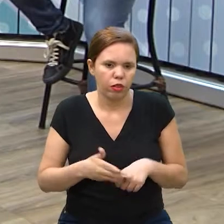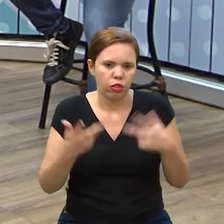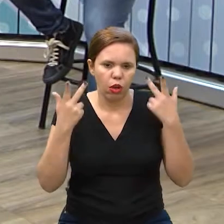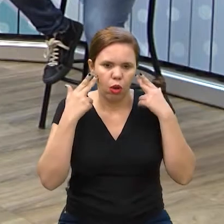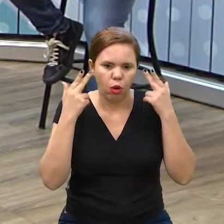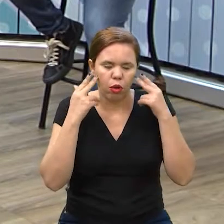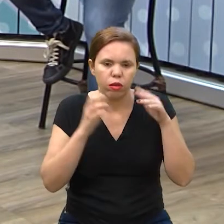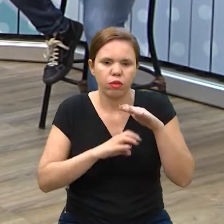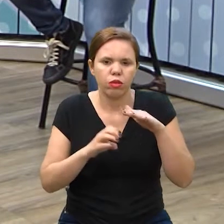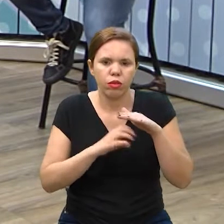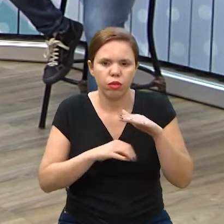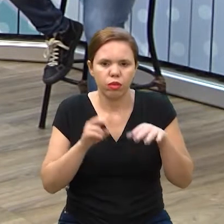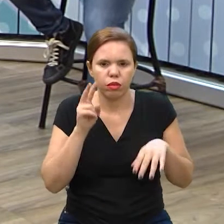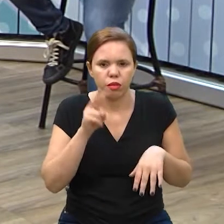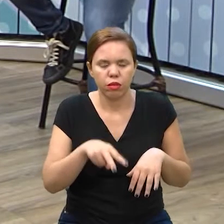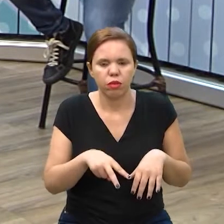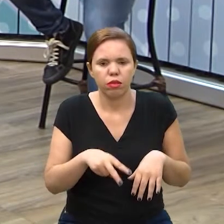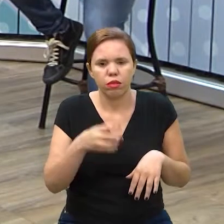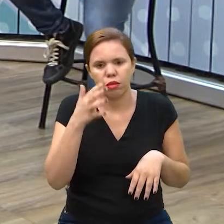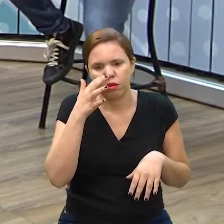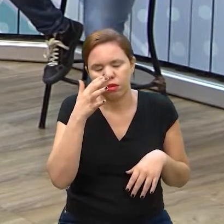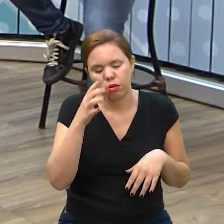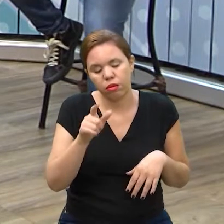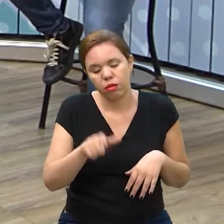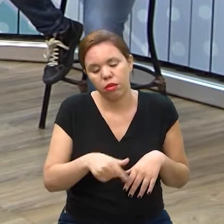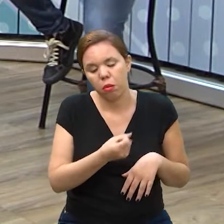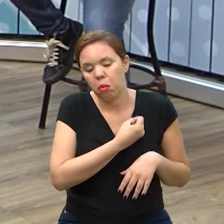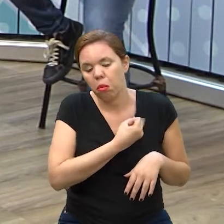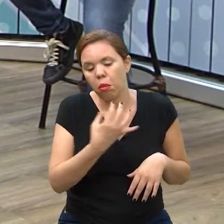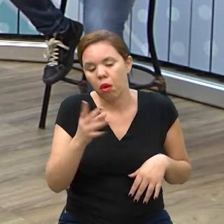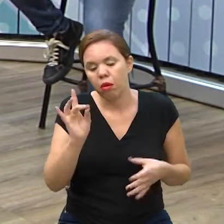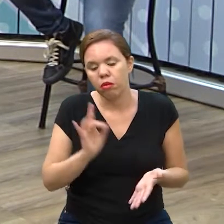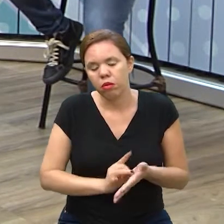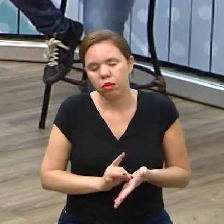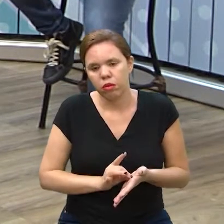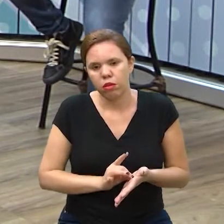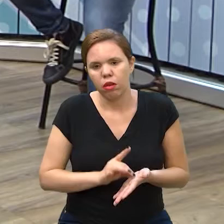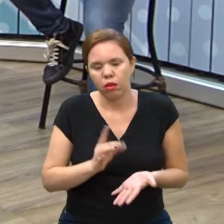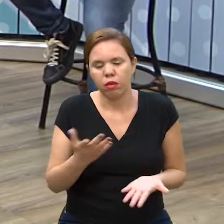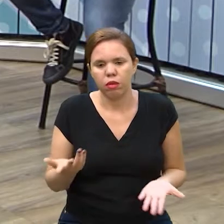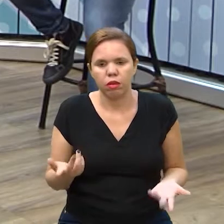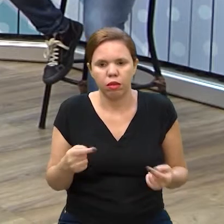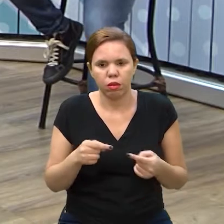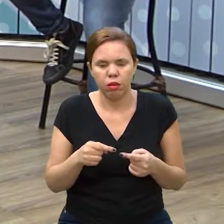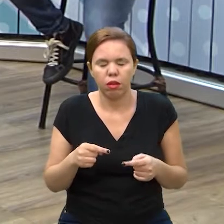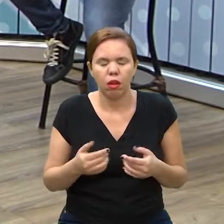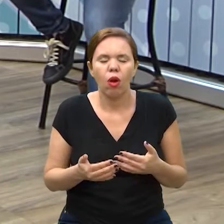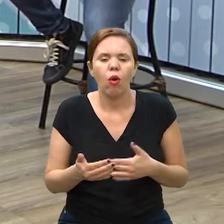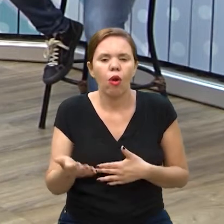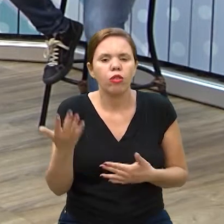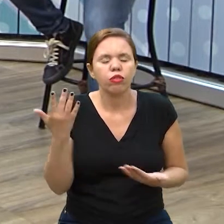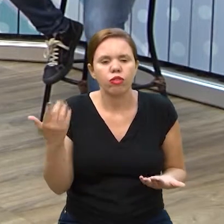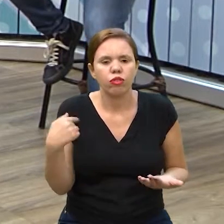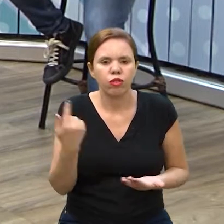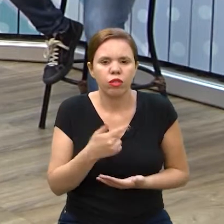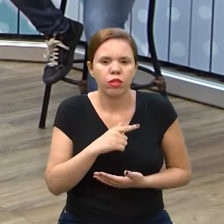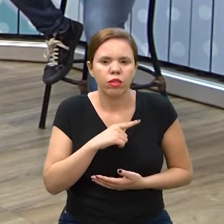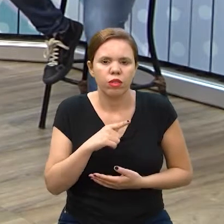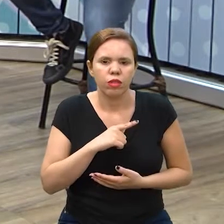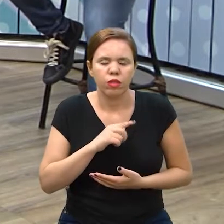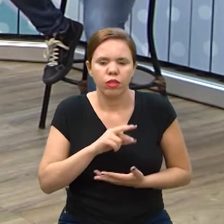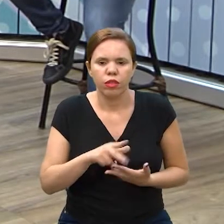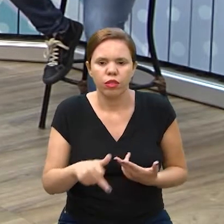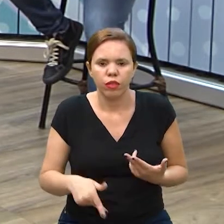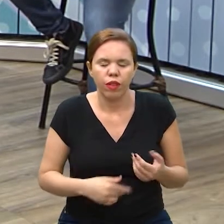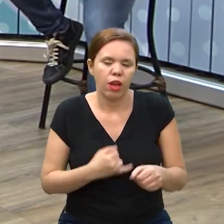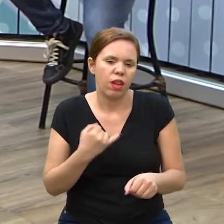prática comum das empresas olharem, observarem se aqueles números de fato correspondem à realidade. Hoje em dia, nós